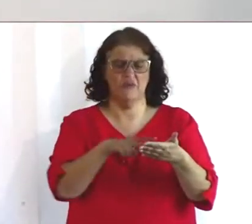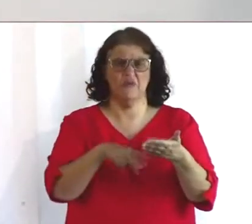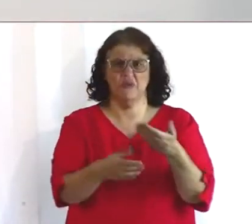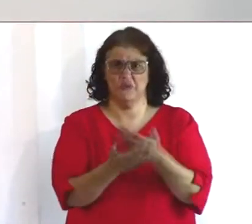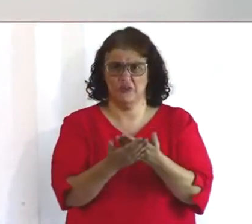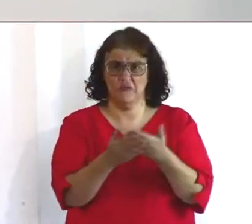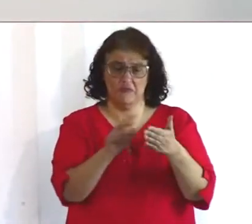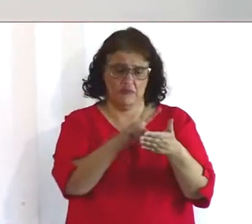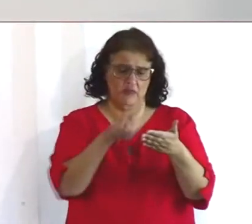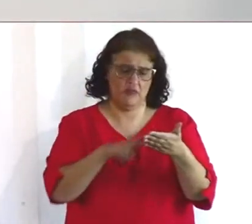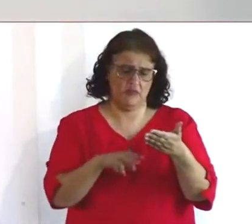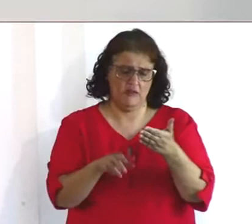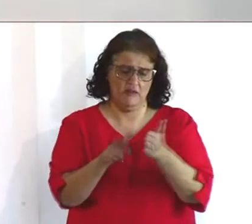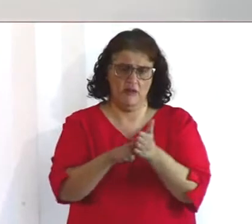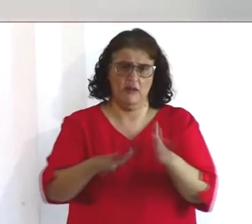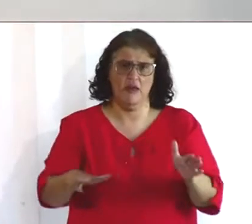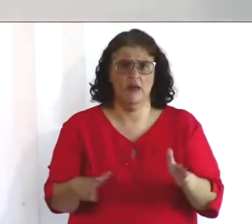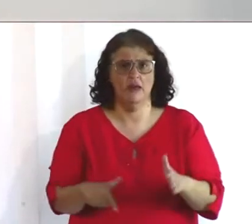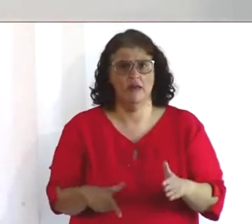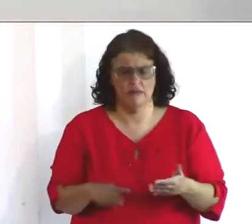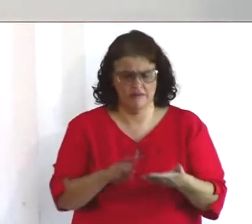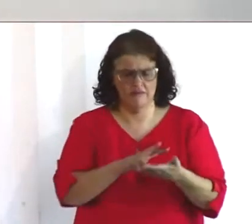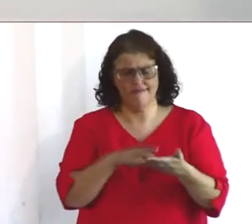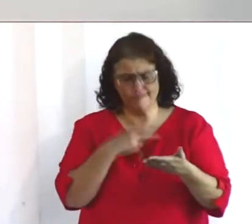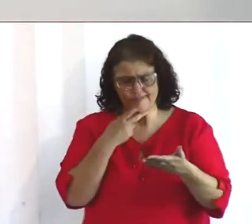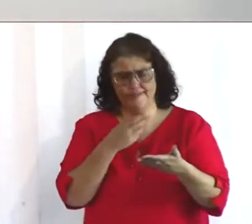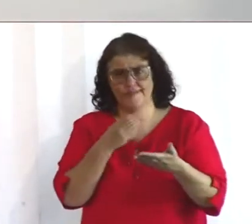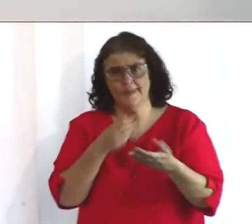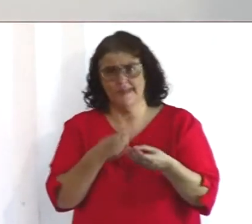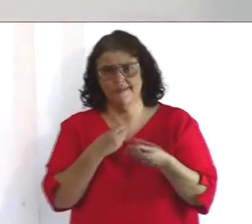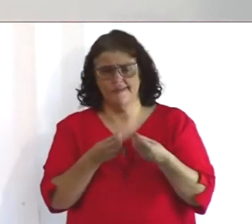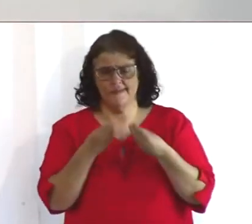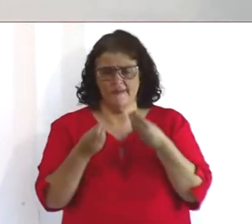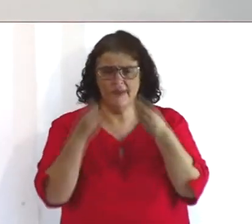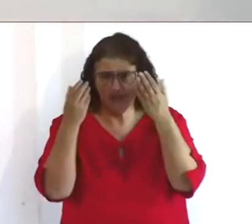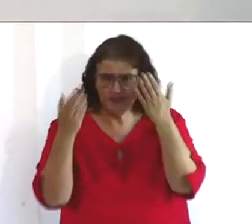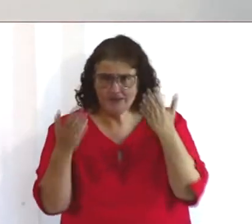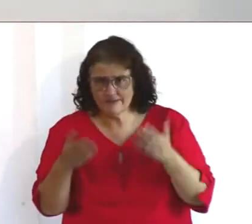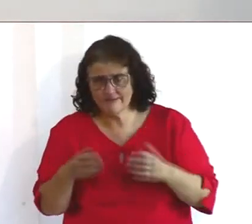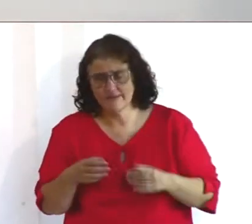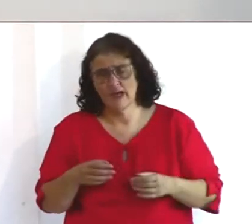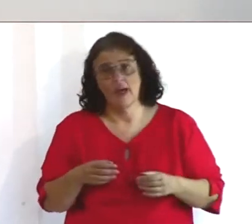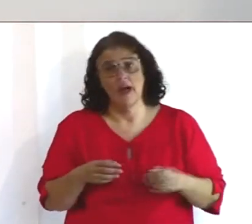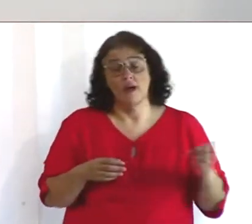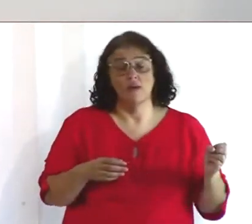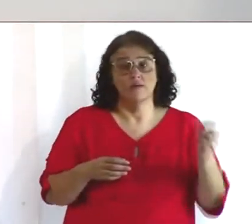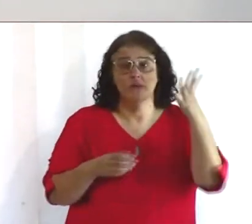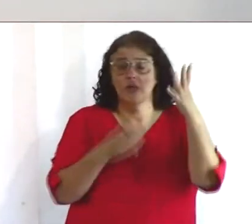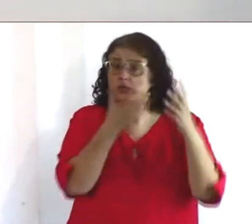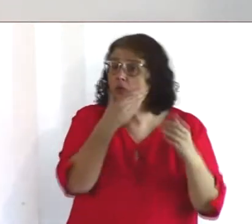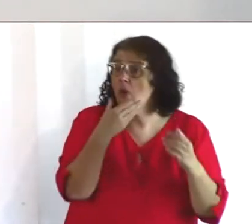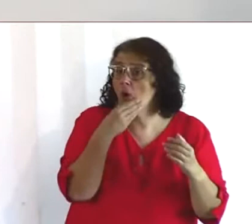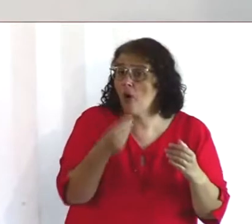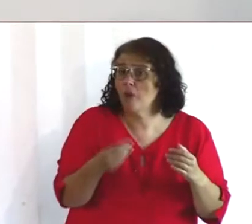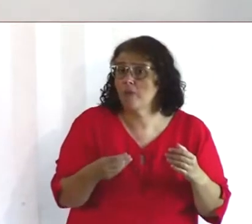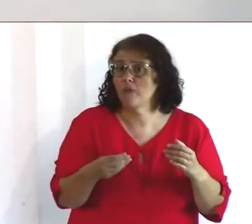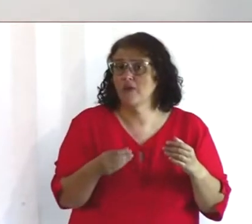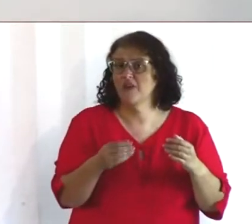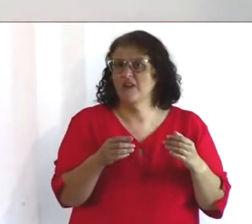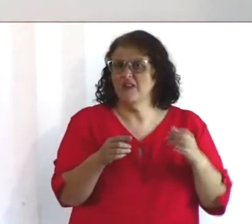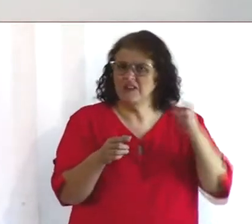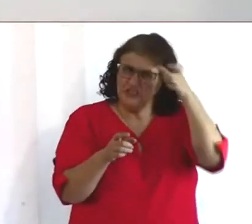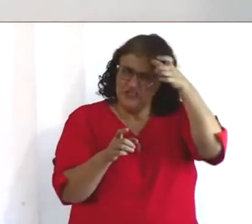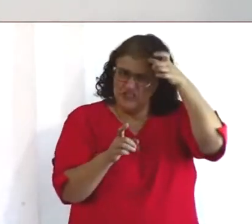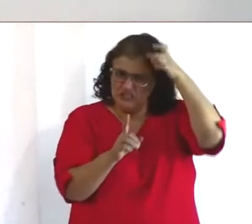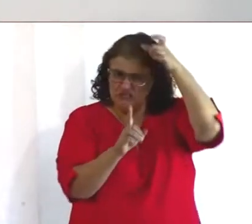coisa muito estranha acontece, um homem possesso, diz a palavra, de espírito imundo, aparece